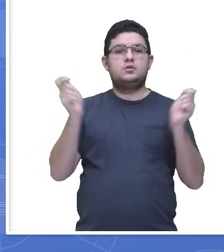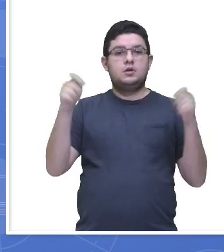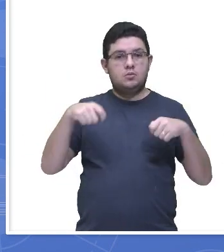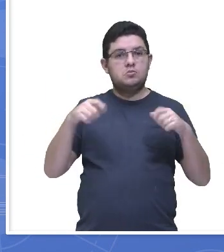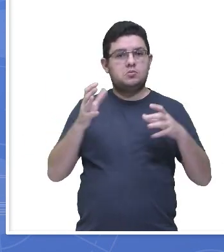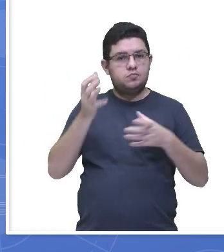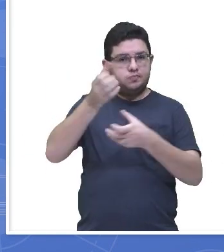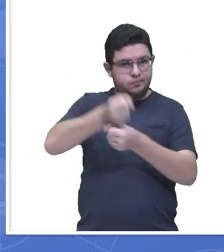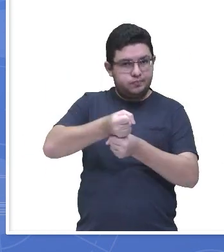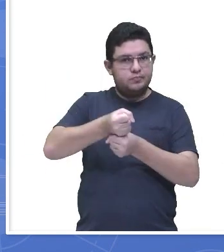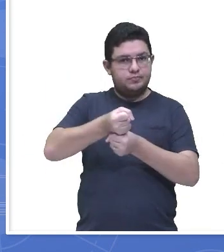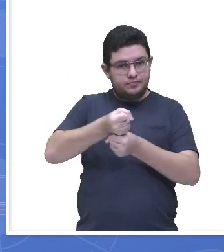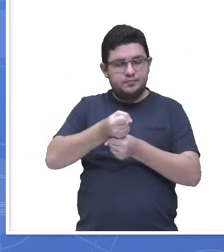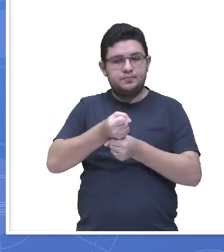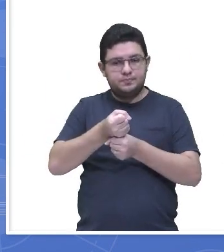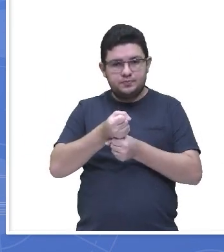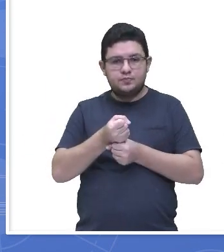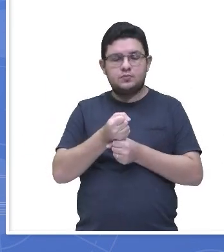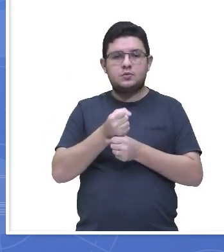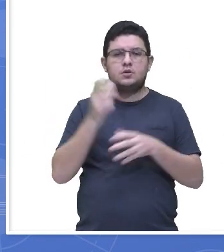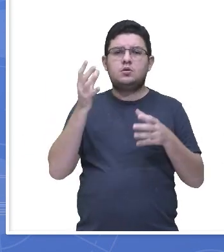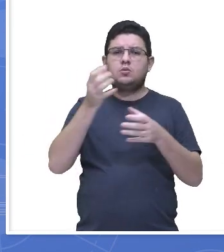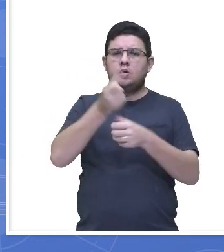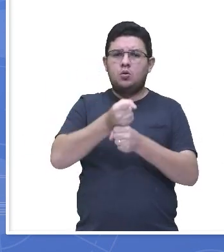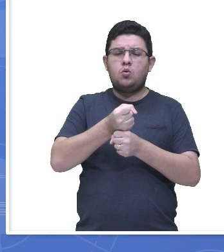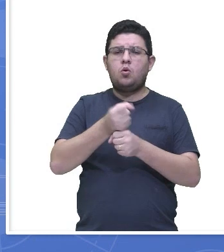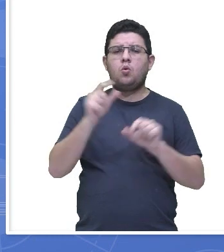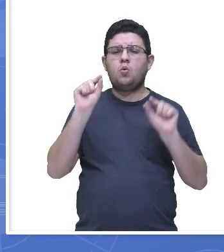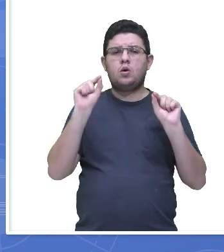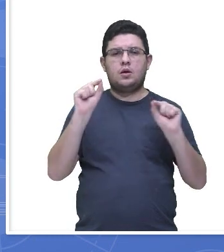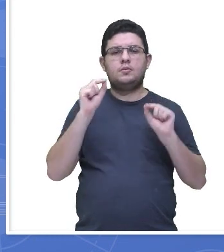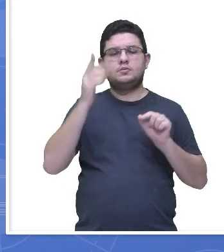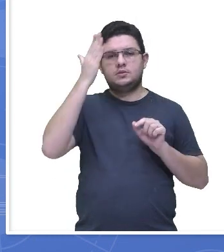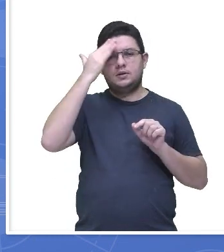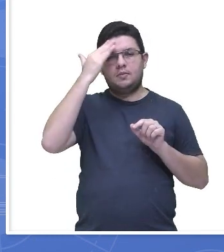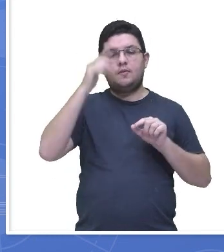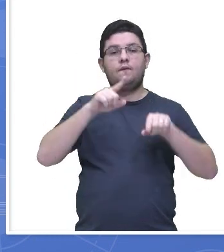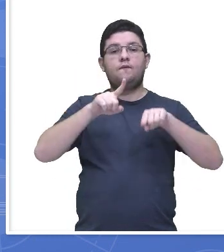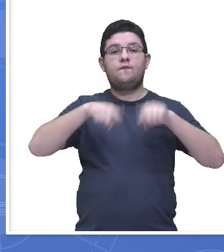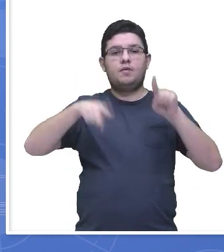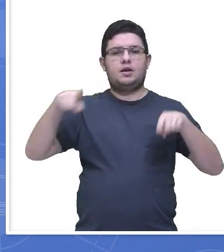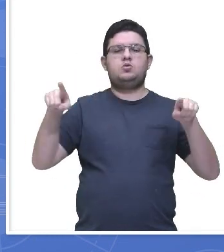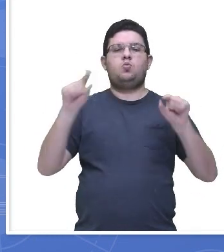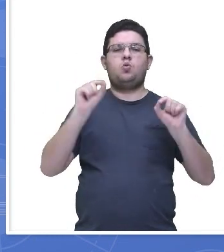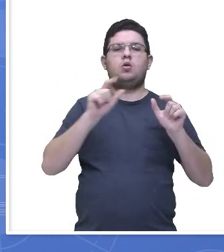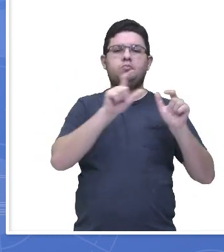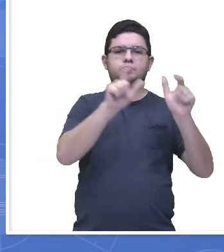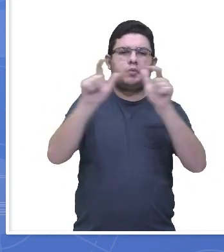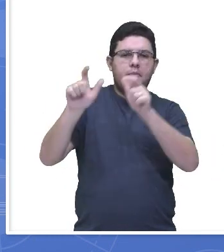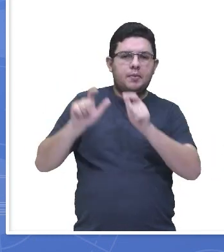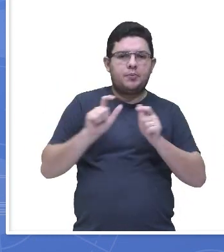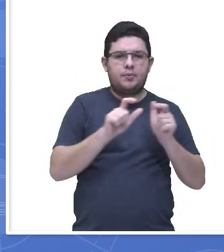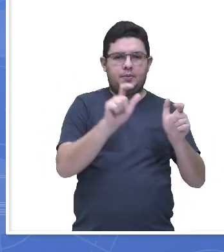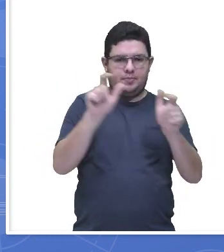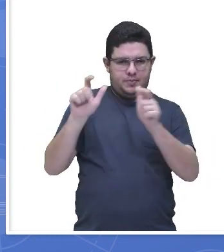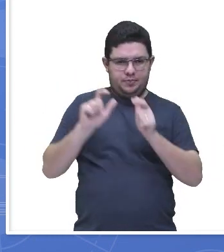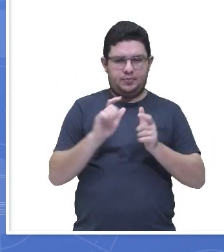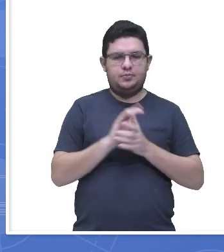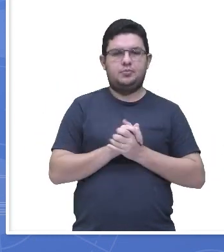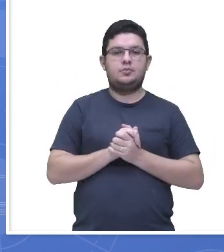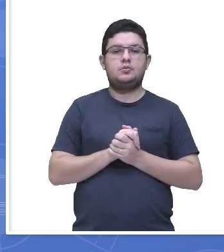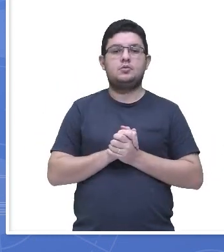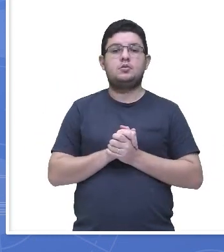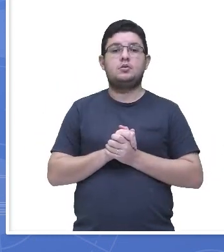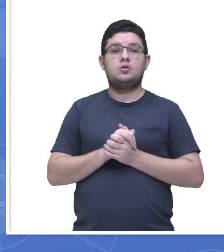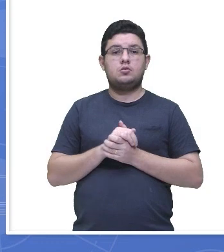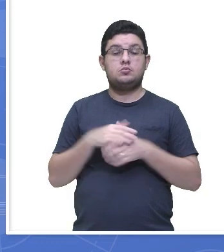desse retângulo para calcular o quê? Para calcular a variação da posição. Então, o gráfico da